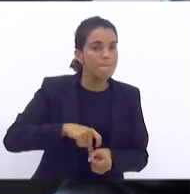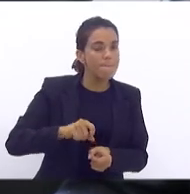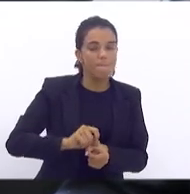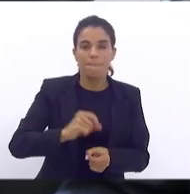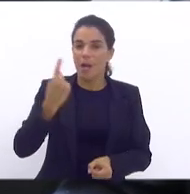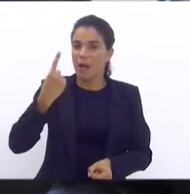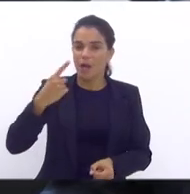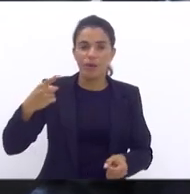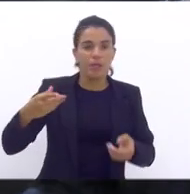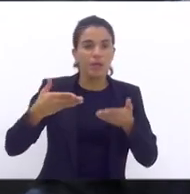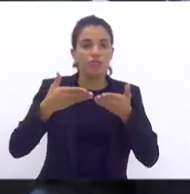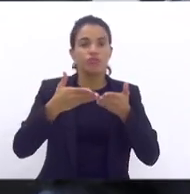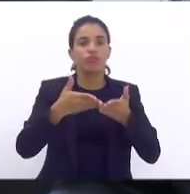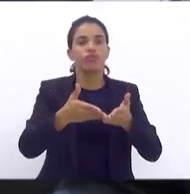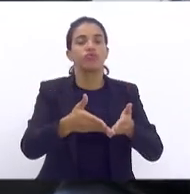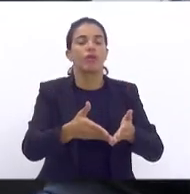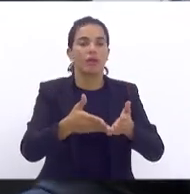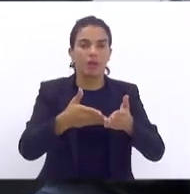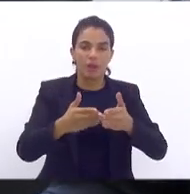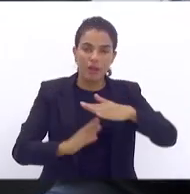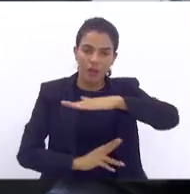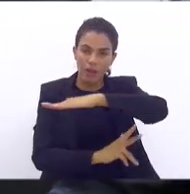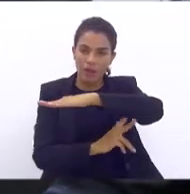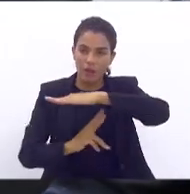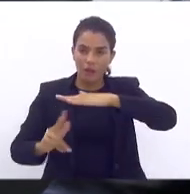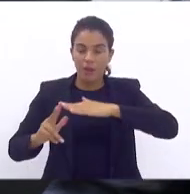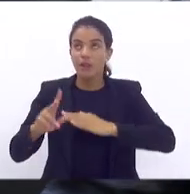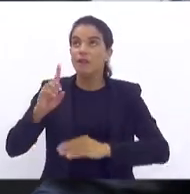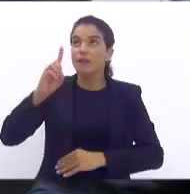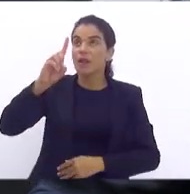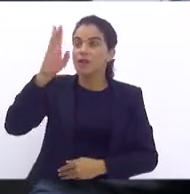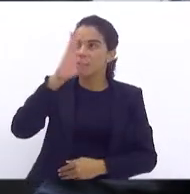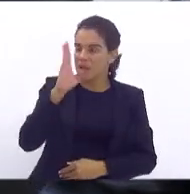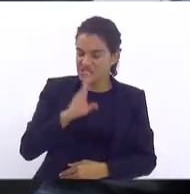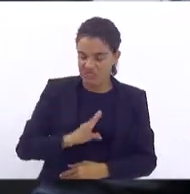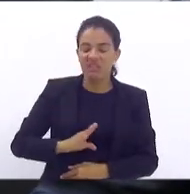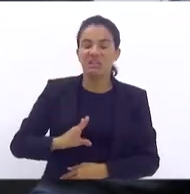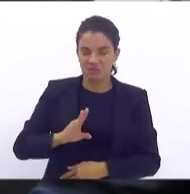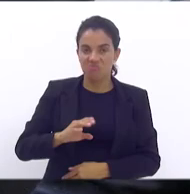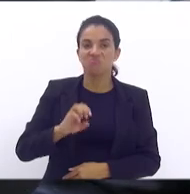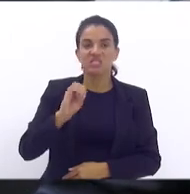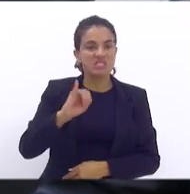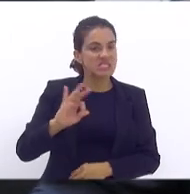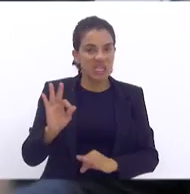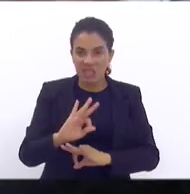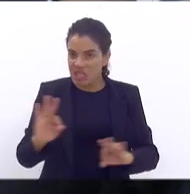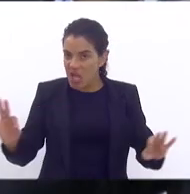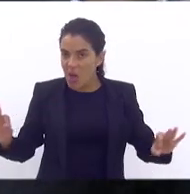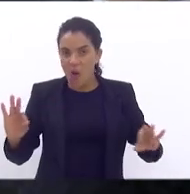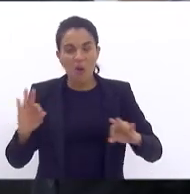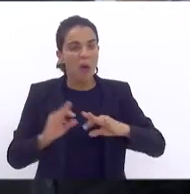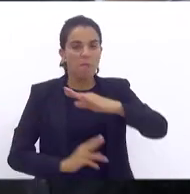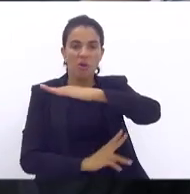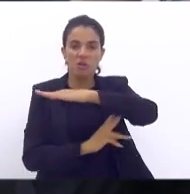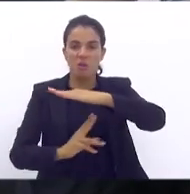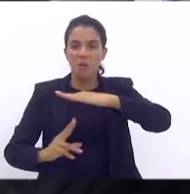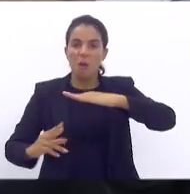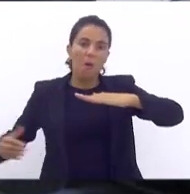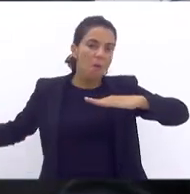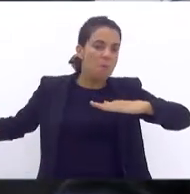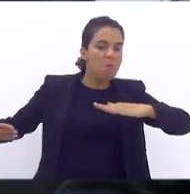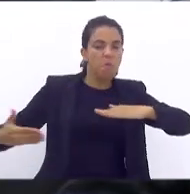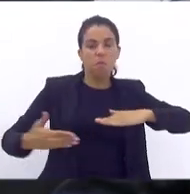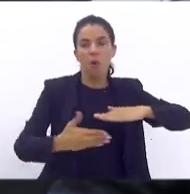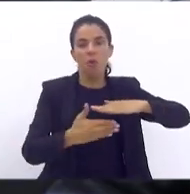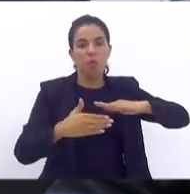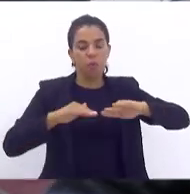e colidiu com a ponte de Niterói. Graças a Deus que Deus é brasileiro e carioca, senão a ponte tinha caído e Niterói ia perder o controle, vamos dizer, ia